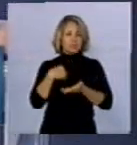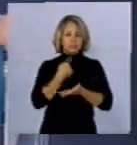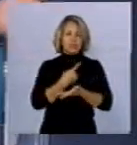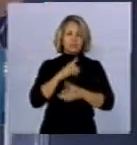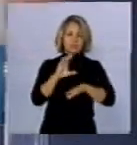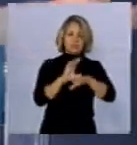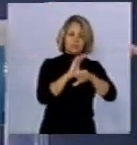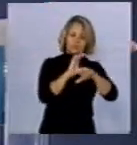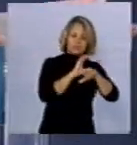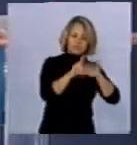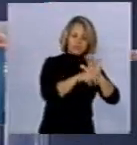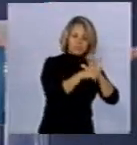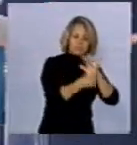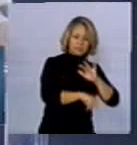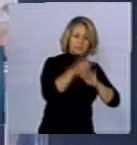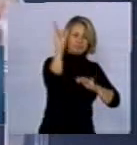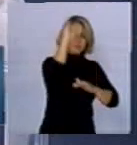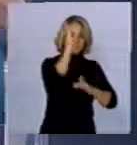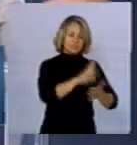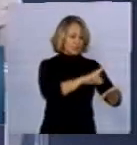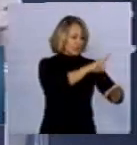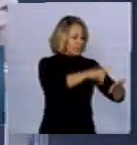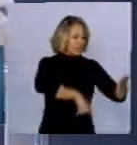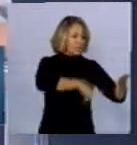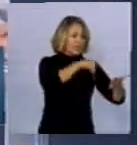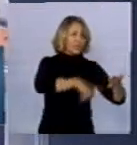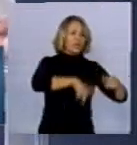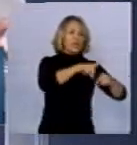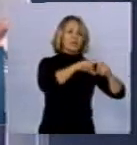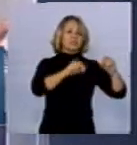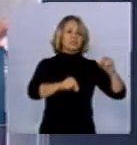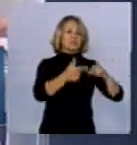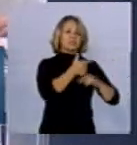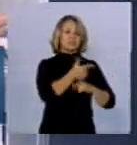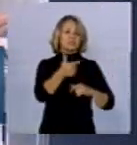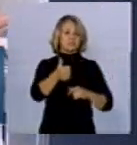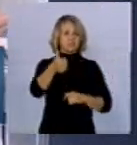pegar a Constituição Brasileira e ler o artigo 221